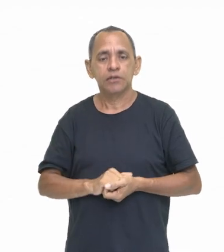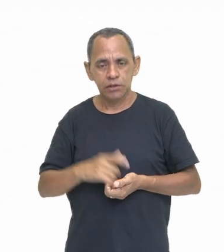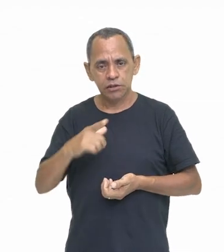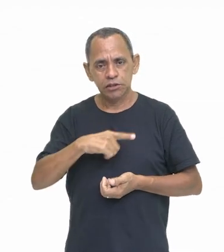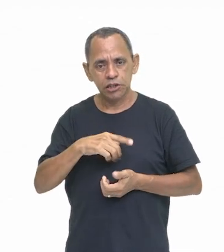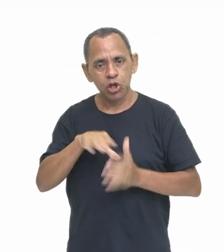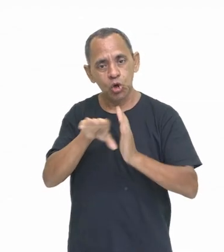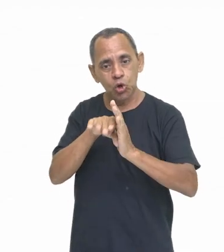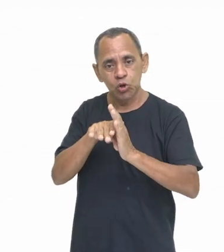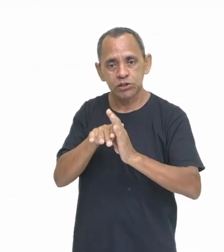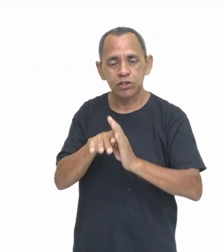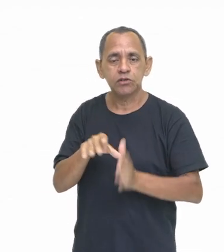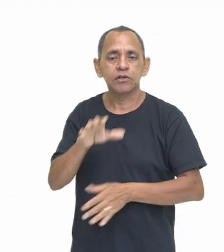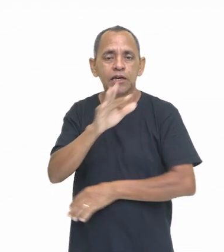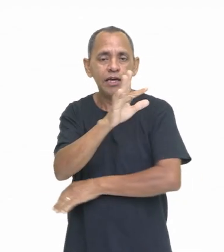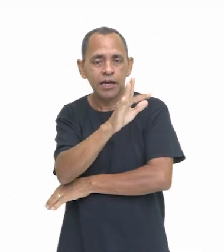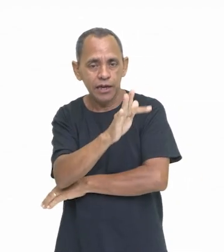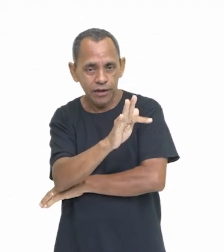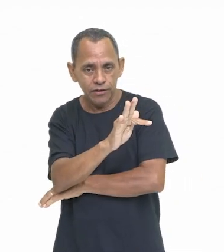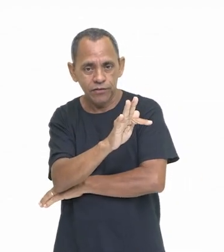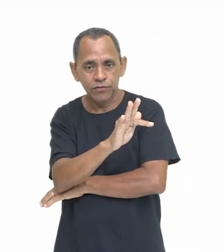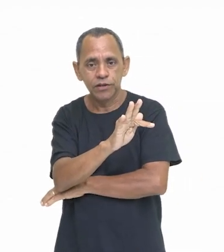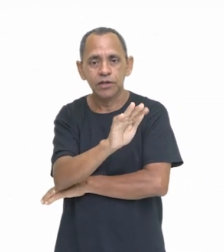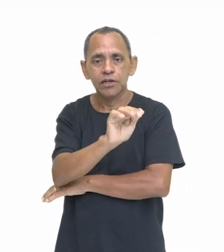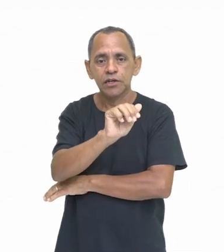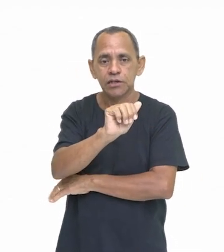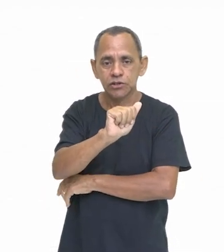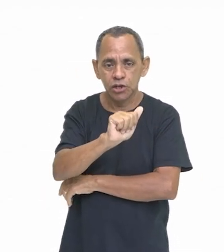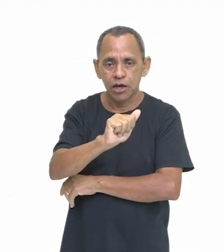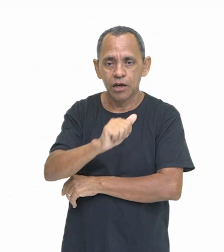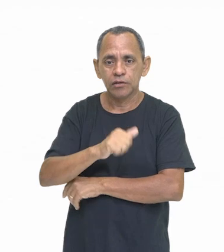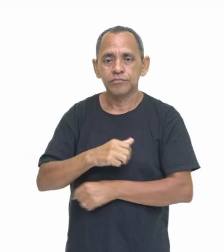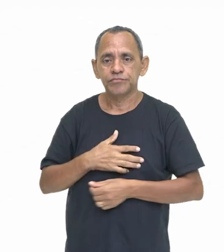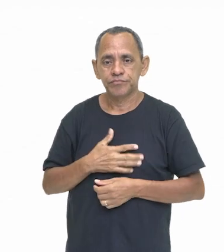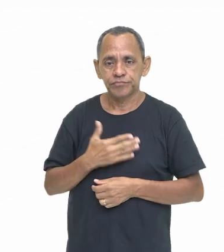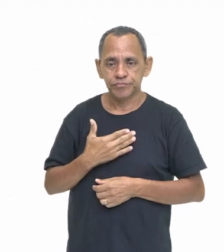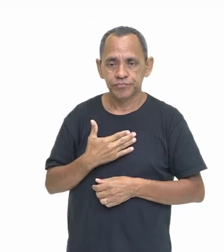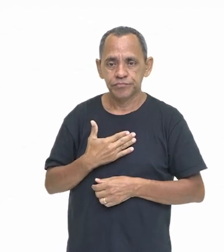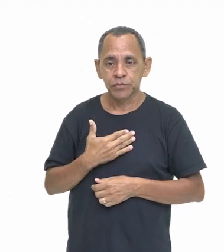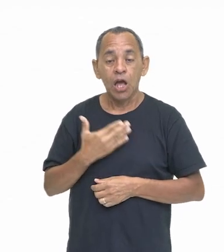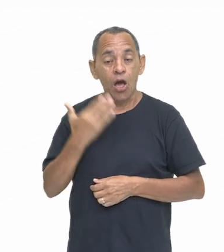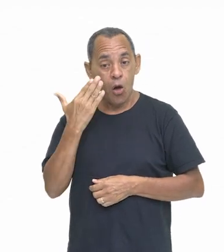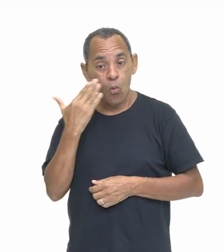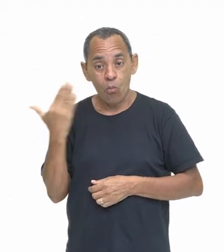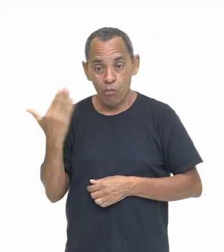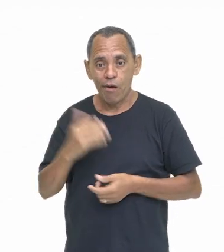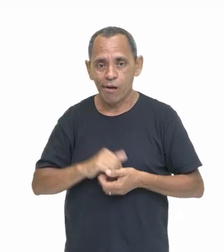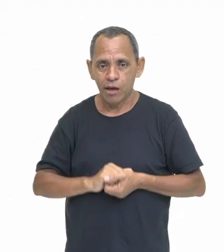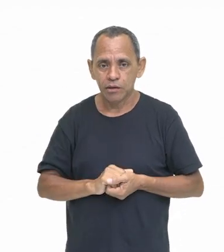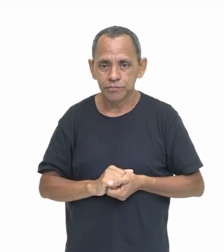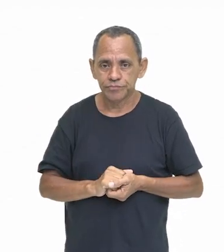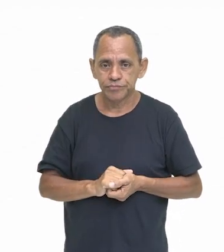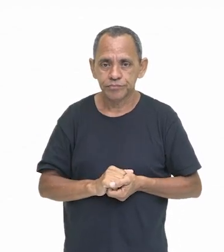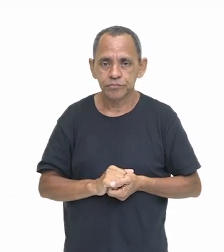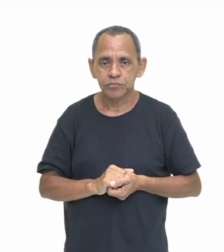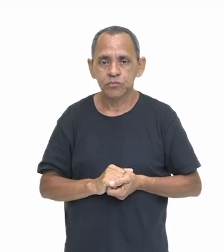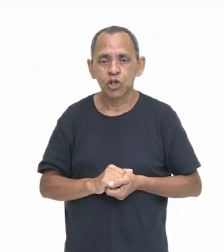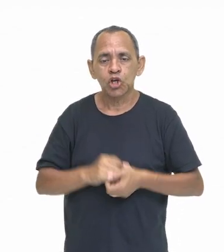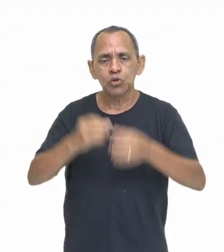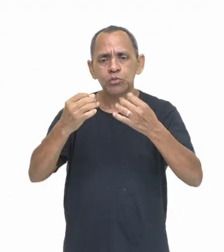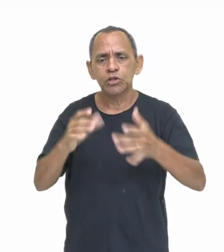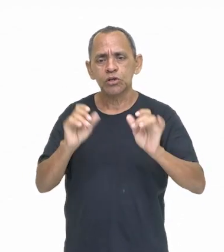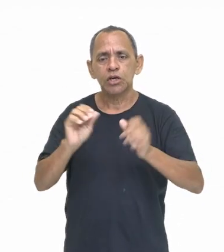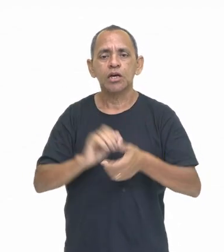A, tá? A flechinha R, né? Esse R estiloso, diz pra gente que o domínio